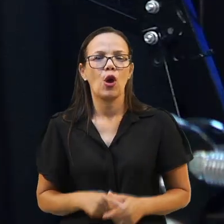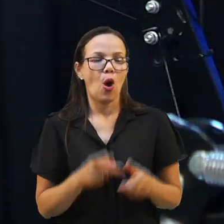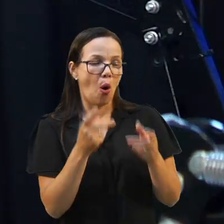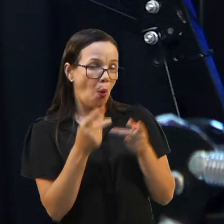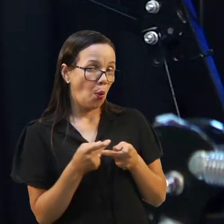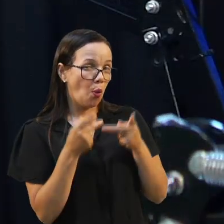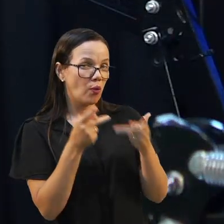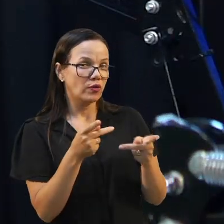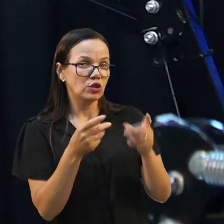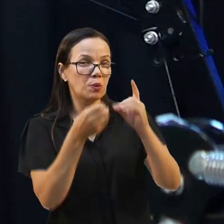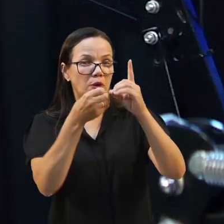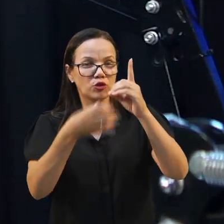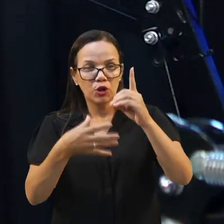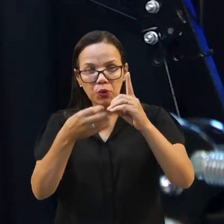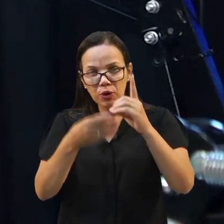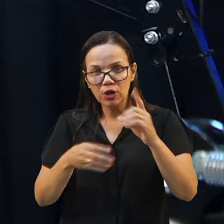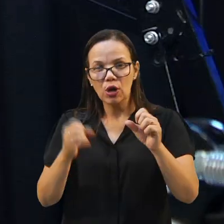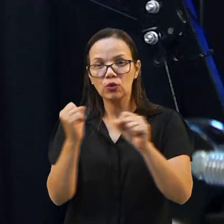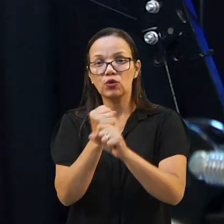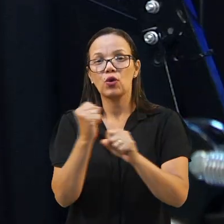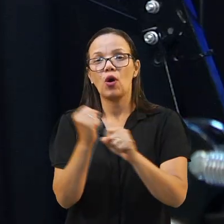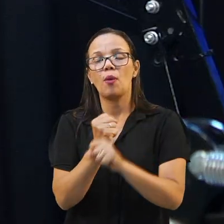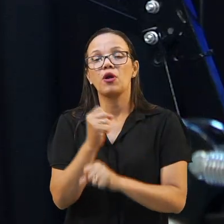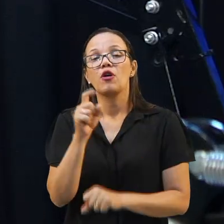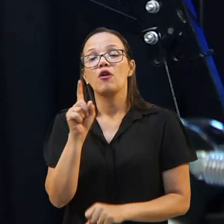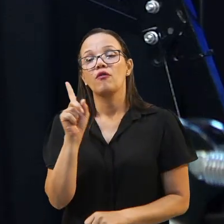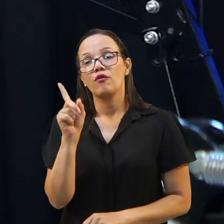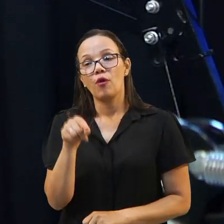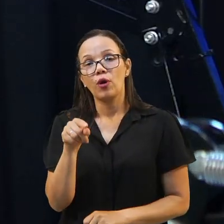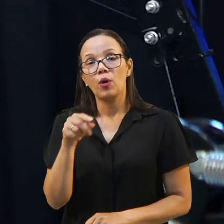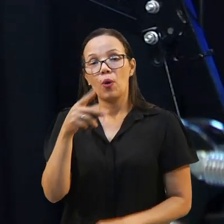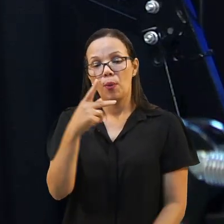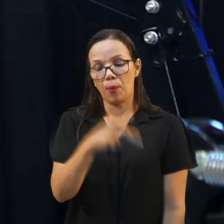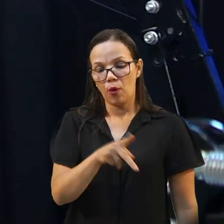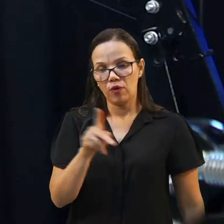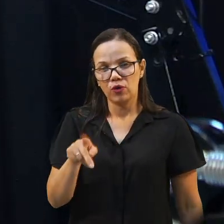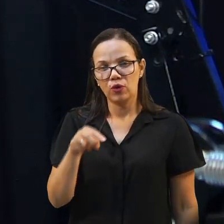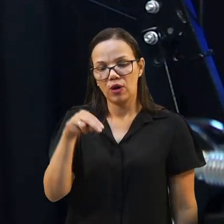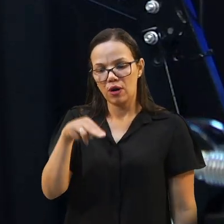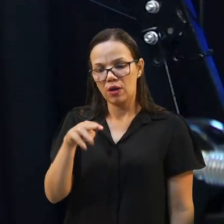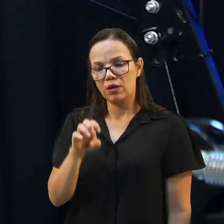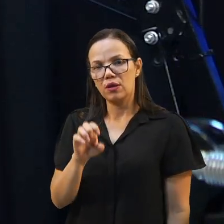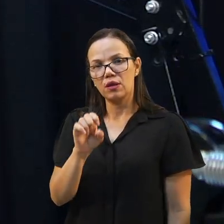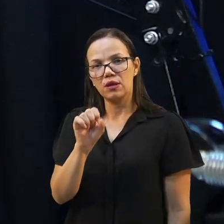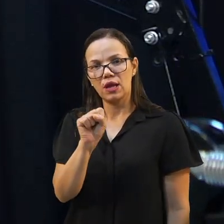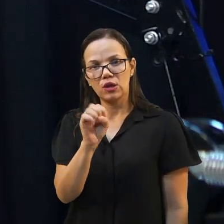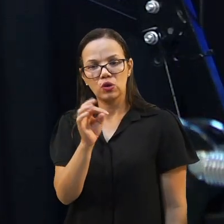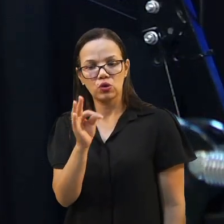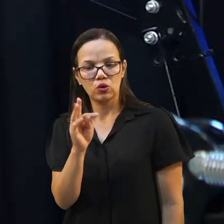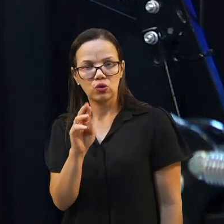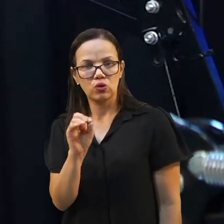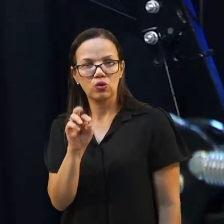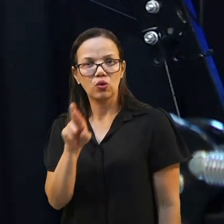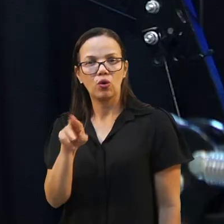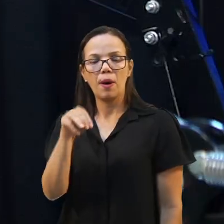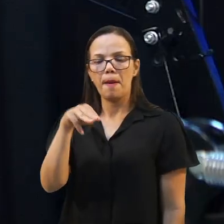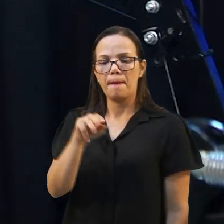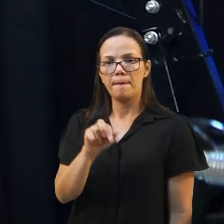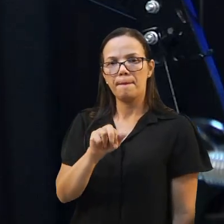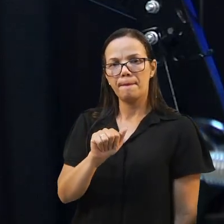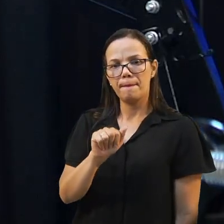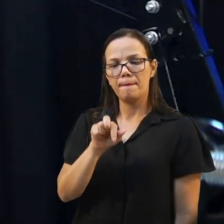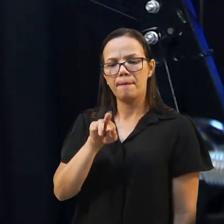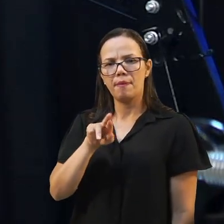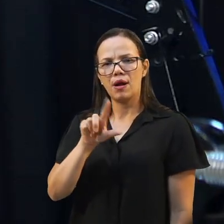de obras aconteceu pelo professor Nestor, pelo professor Ribeiro, pela professora Marlene Colessante,